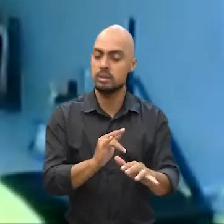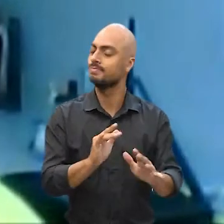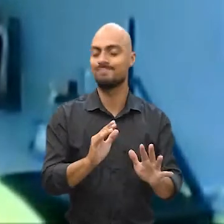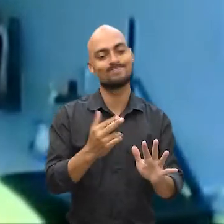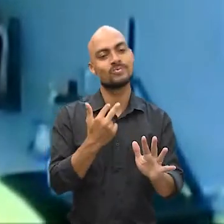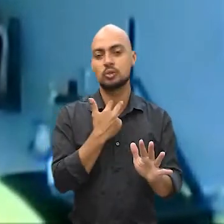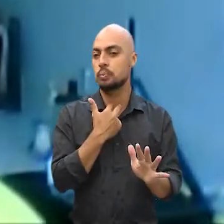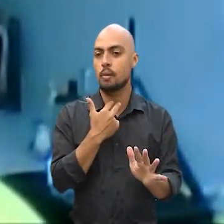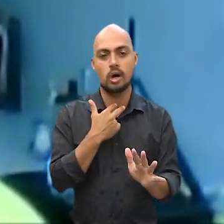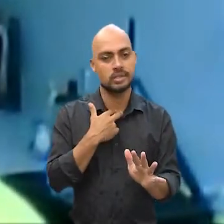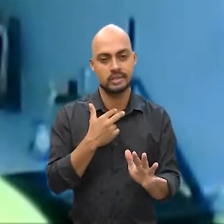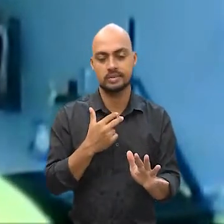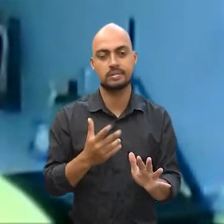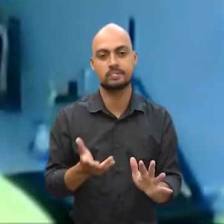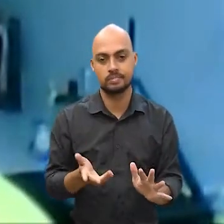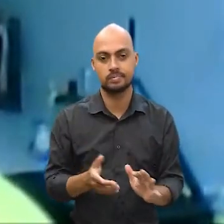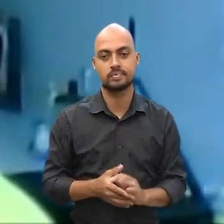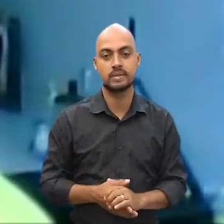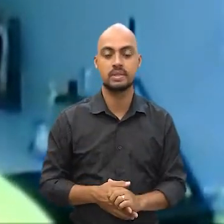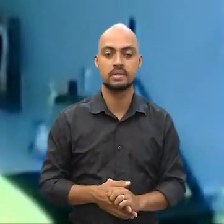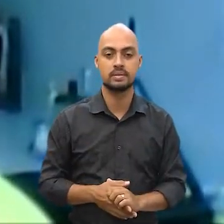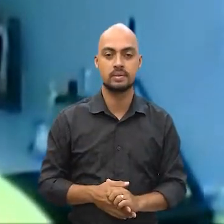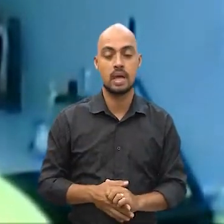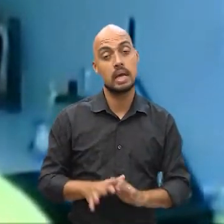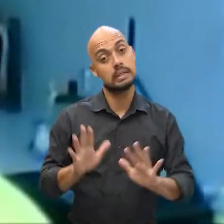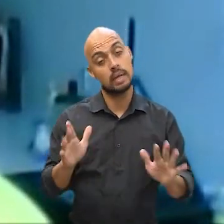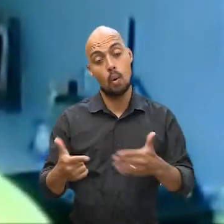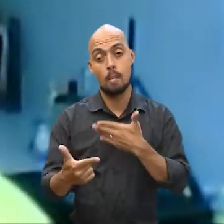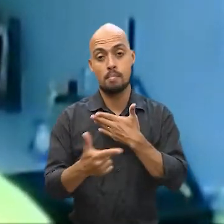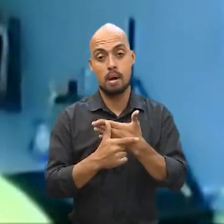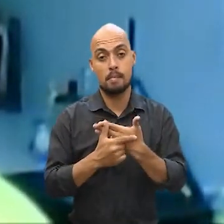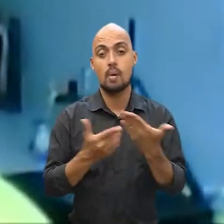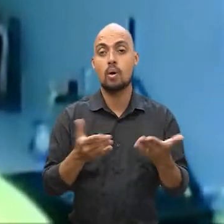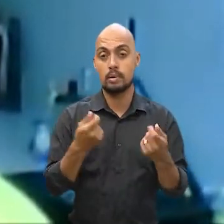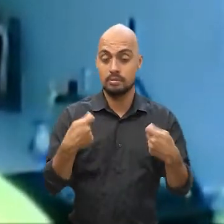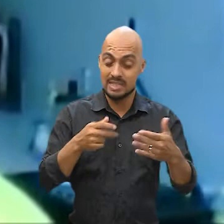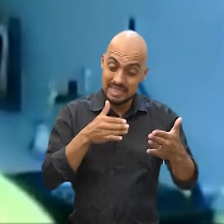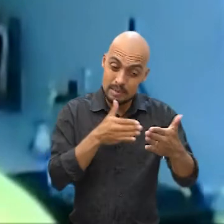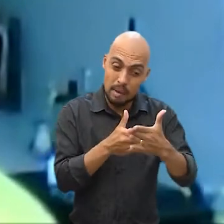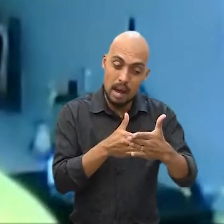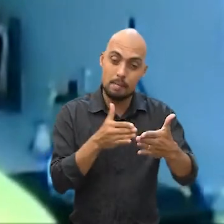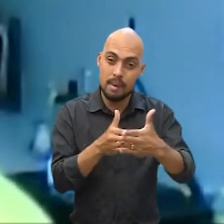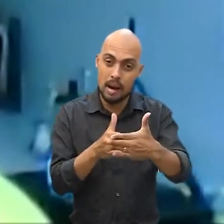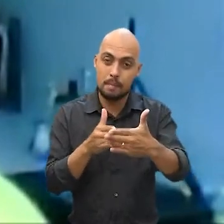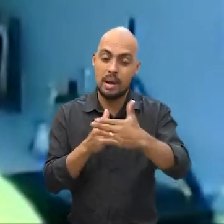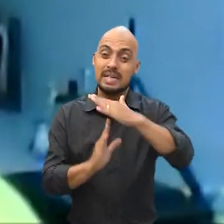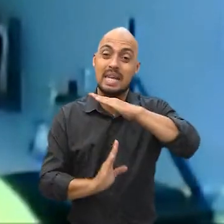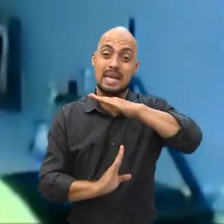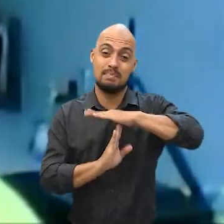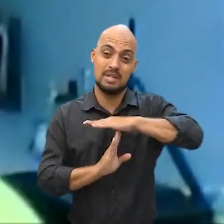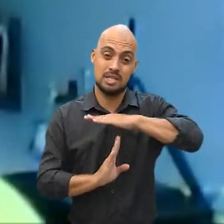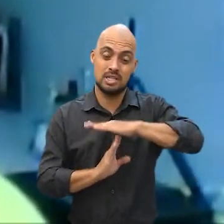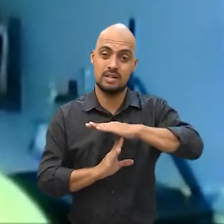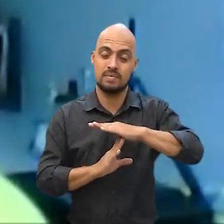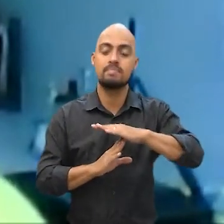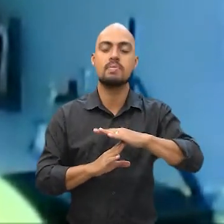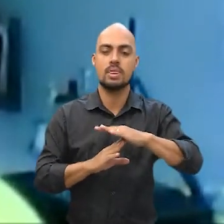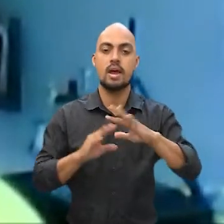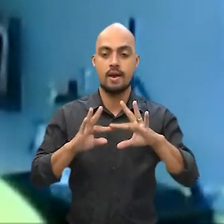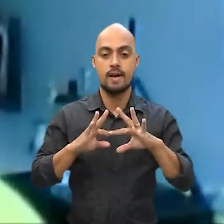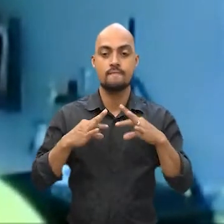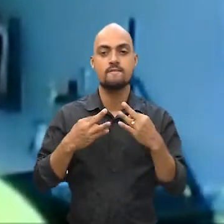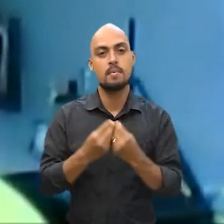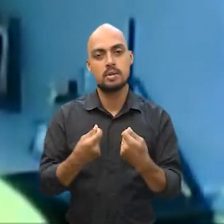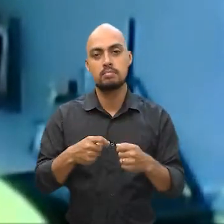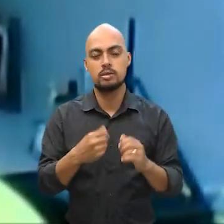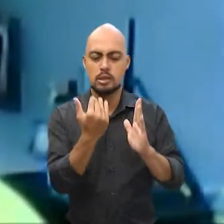diferentes espaços da escola. Então, é um papel assim, limitador nesse momento, que é importante a família conhecer os